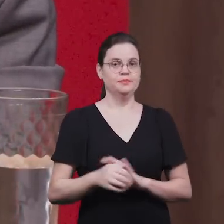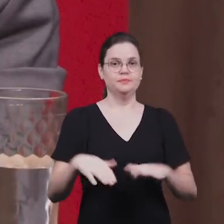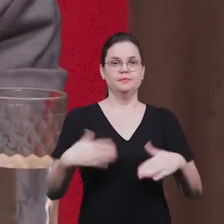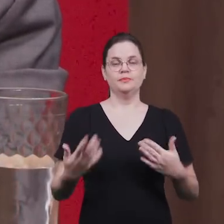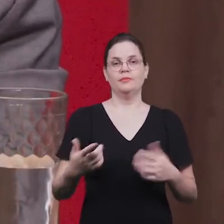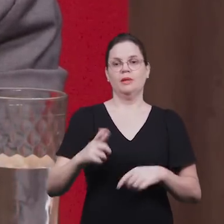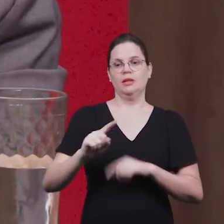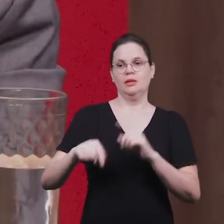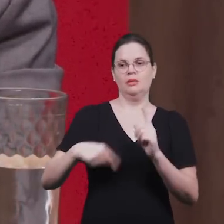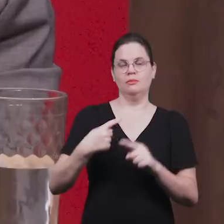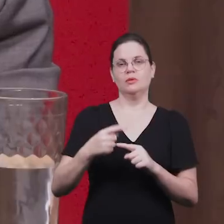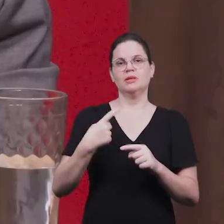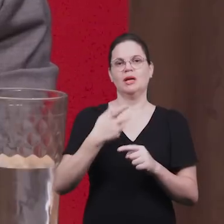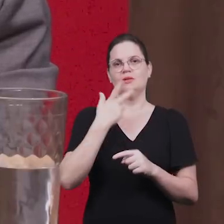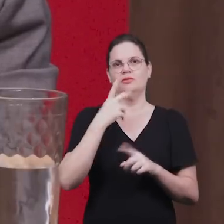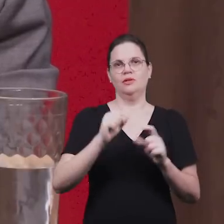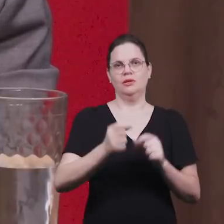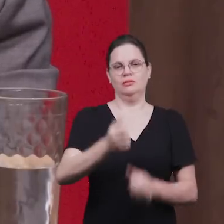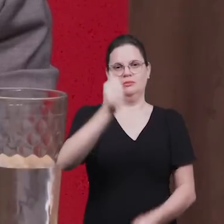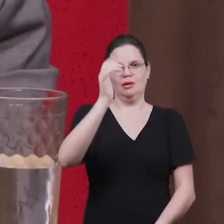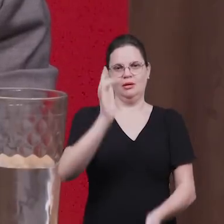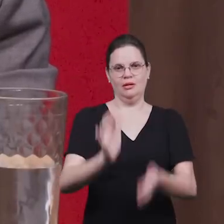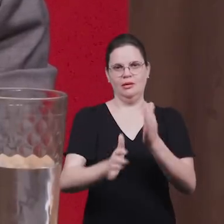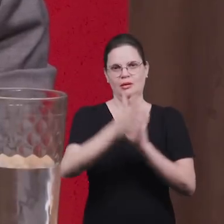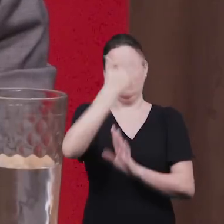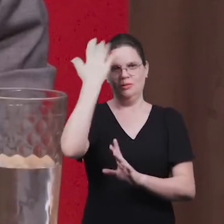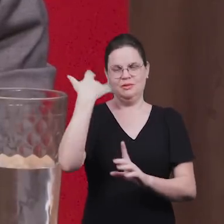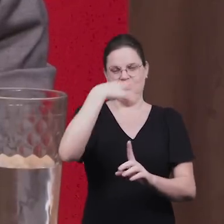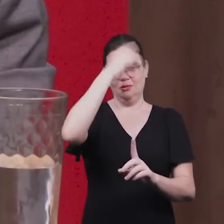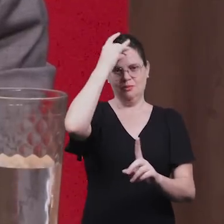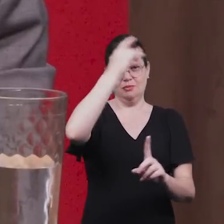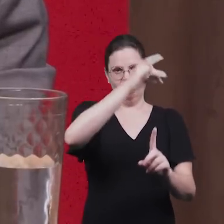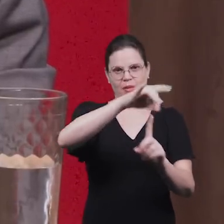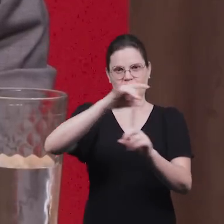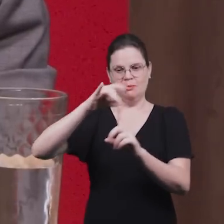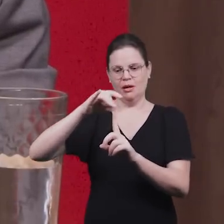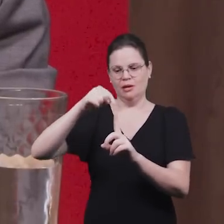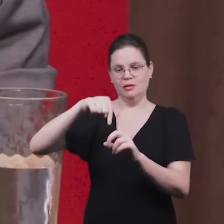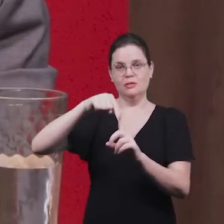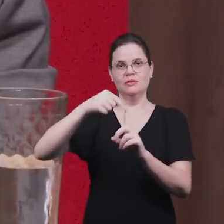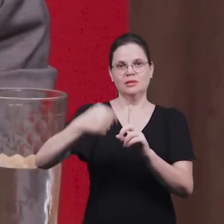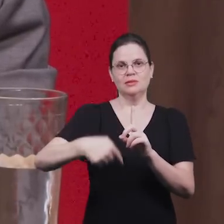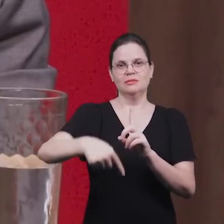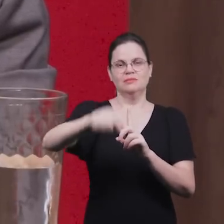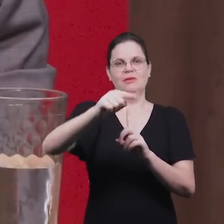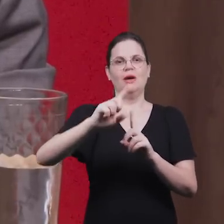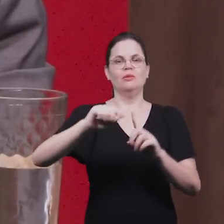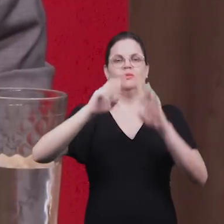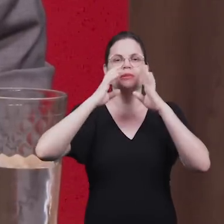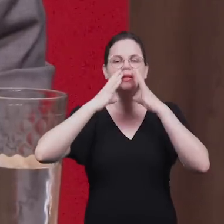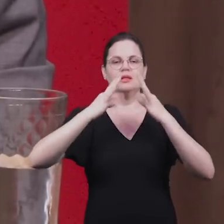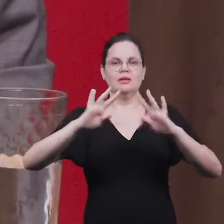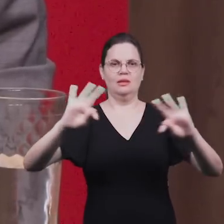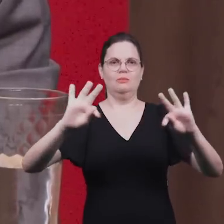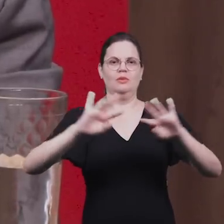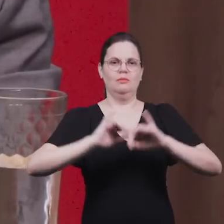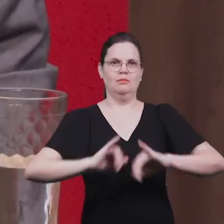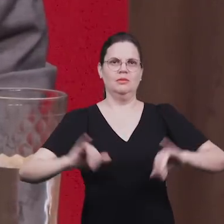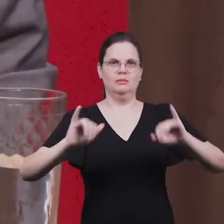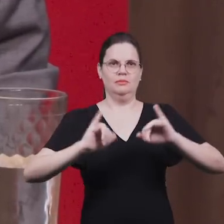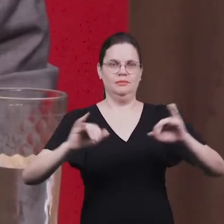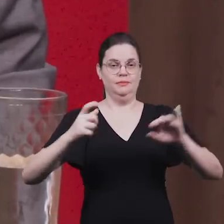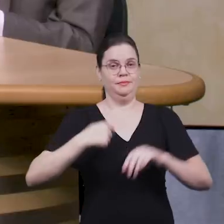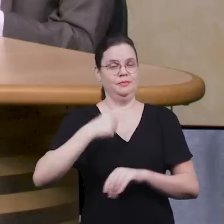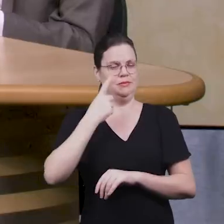Ao descer sobre vós o Espírito Santo, ser-me-eis testemunhas. Amém.